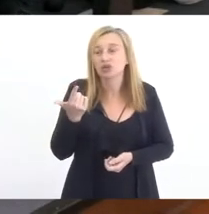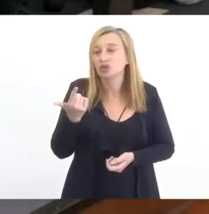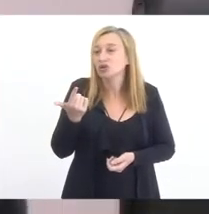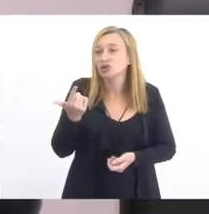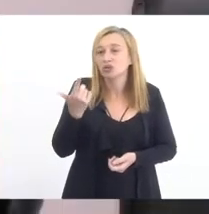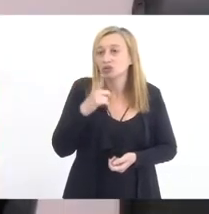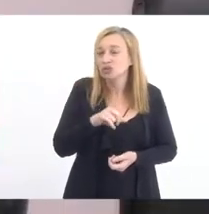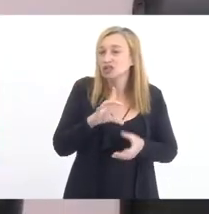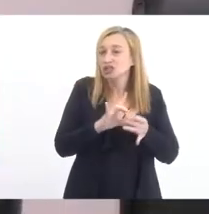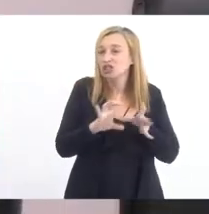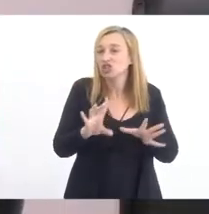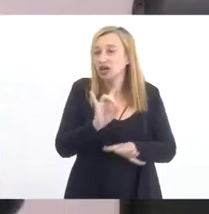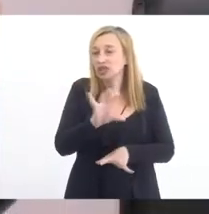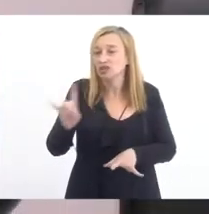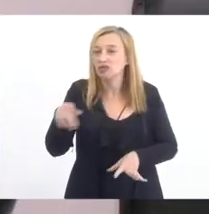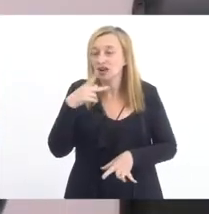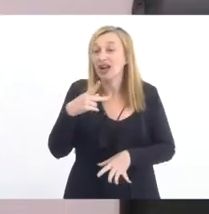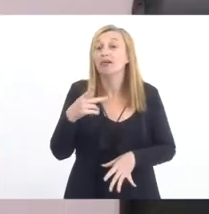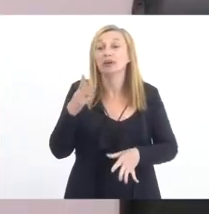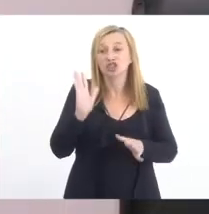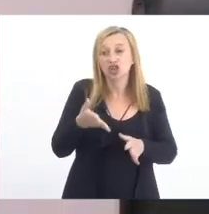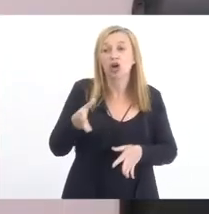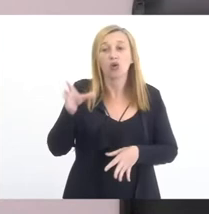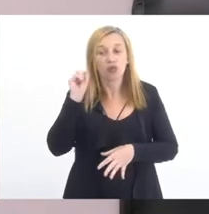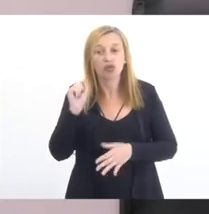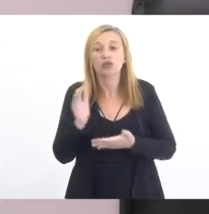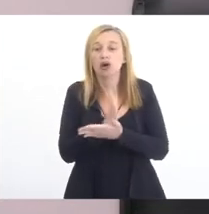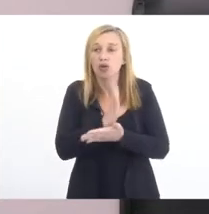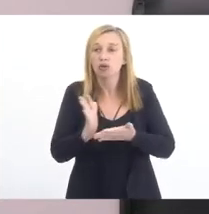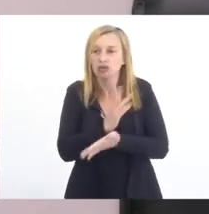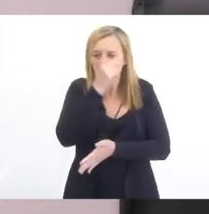mas acho que a gente já ouviu muitos argumentos. Vou passar agora para a última fala.